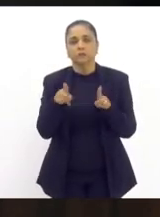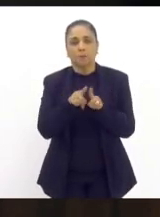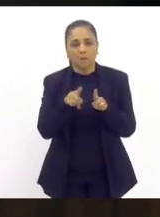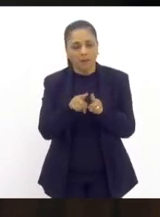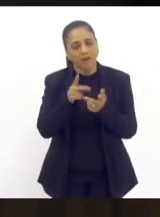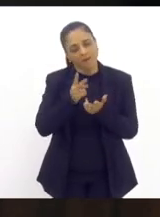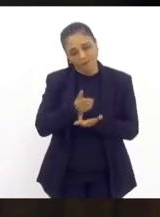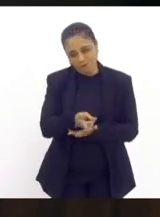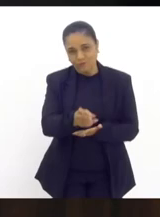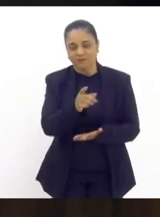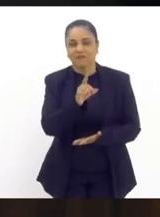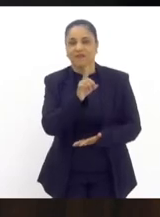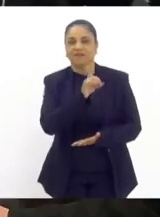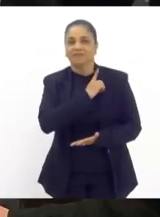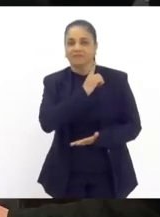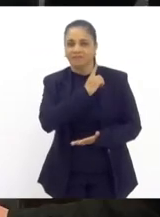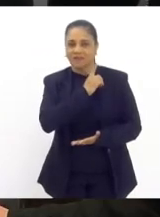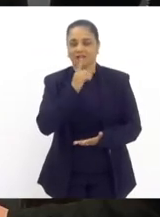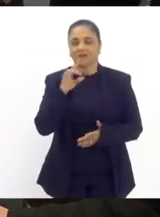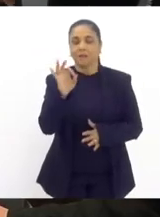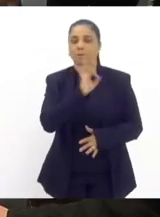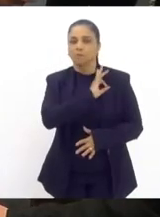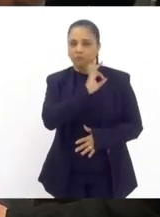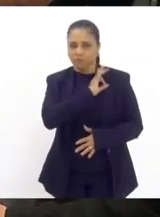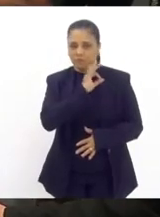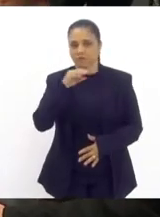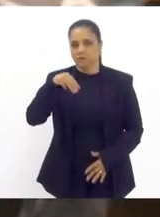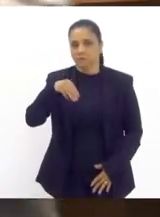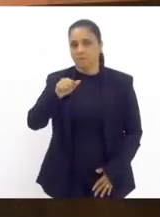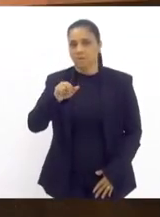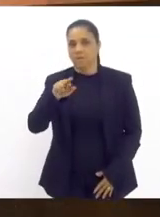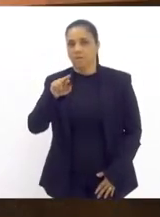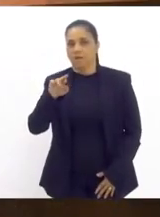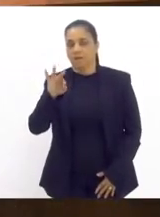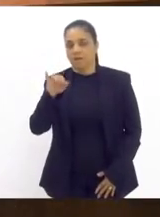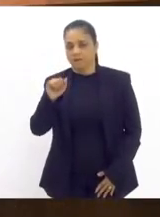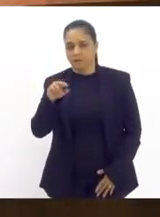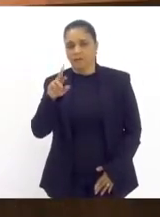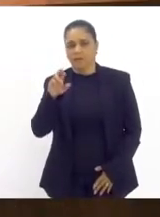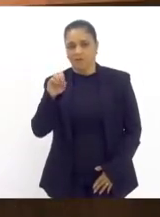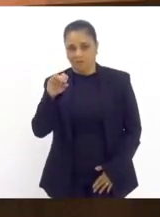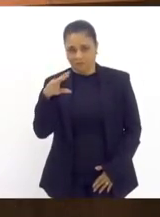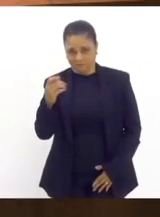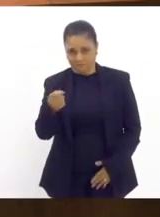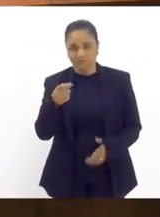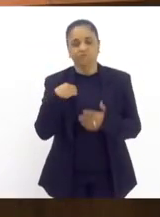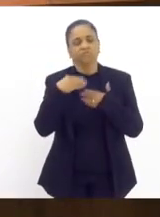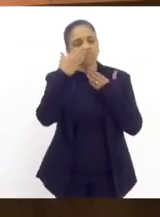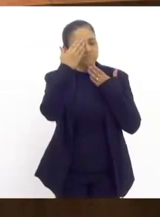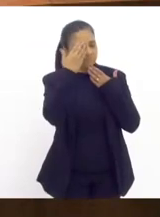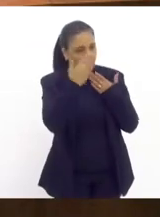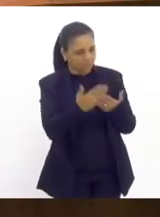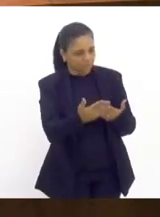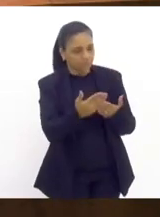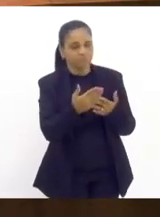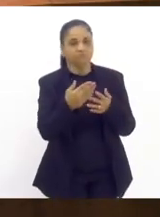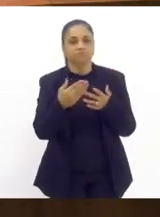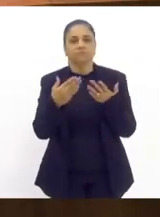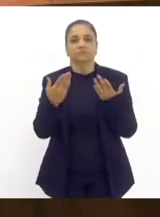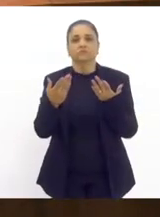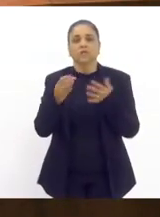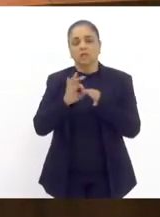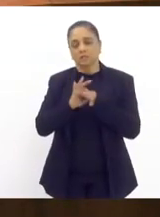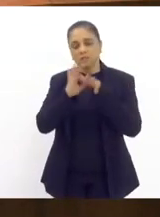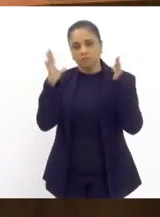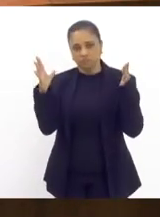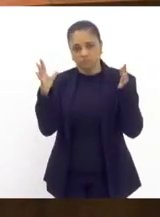polícia verdade tem nosso respeito agora Presidente finalizando aqui E agradecendo desde já a forma democrática